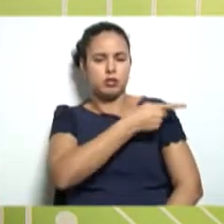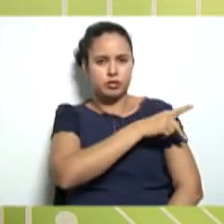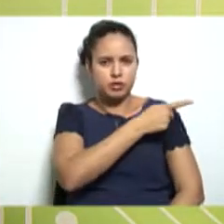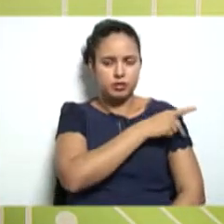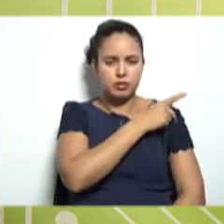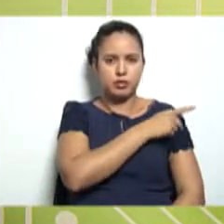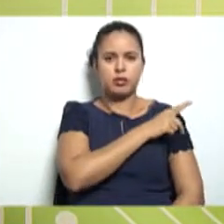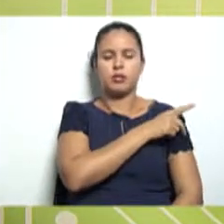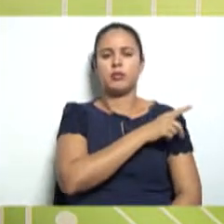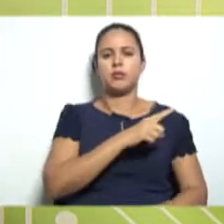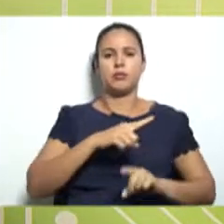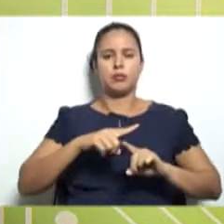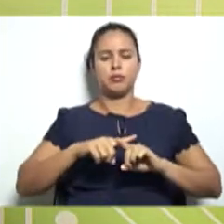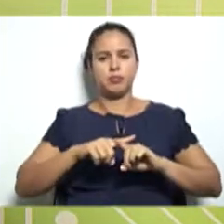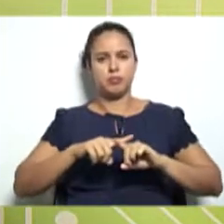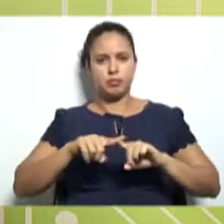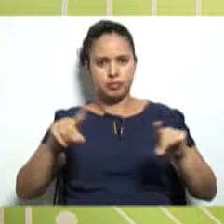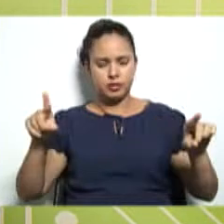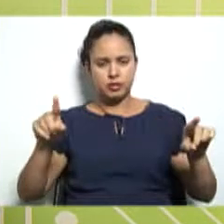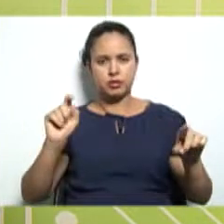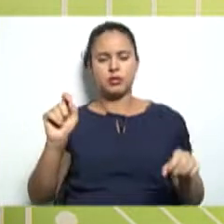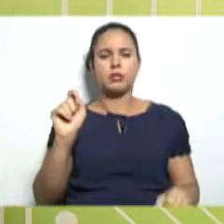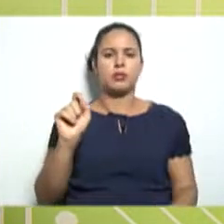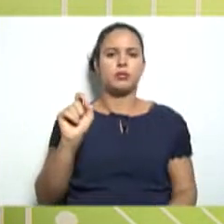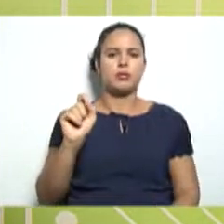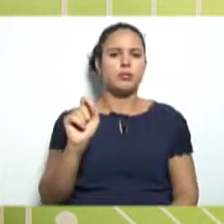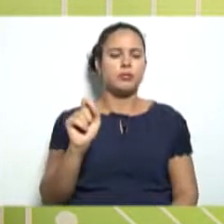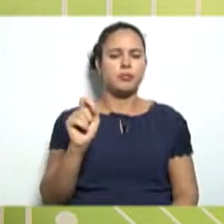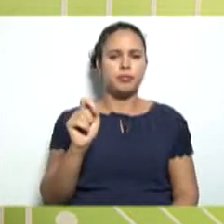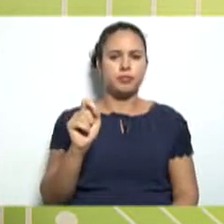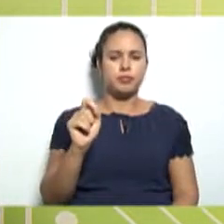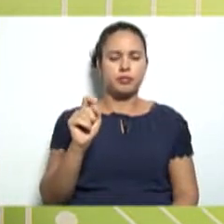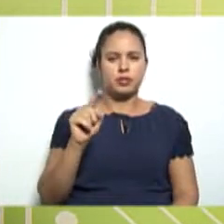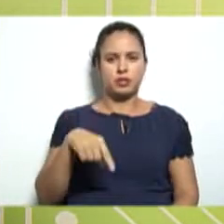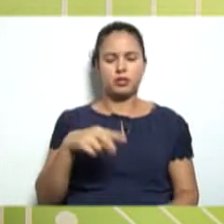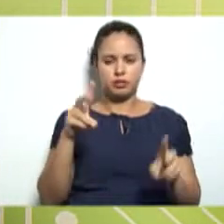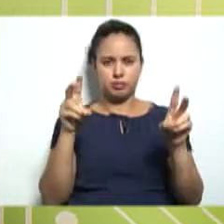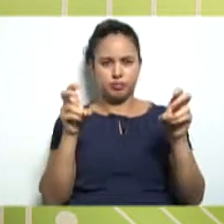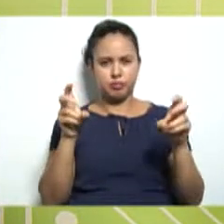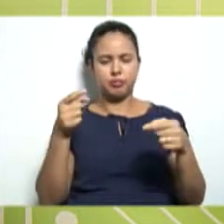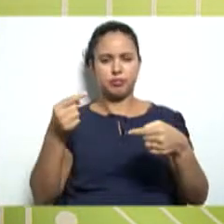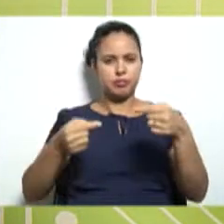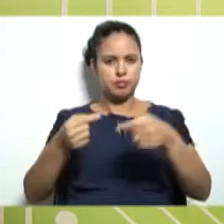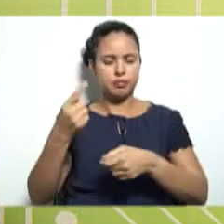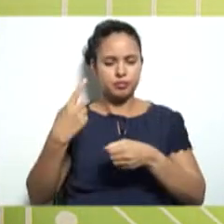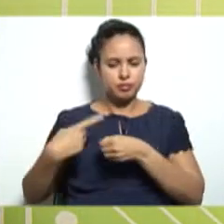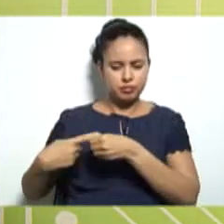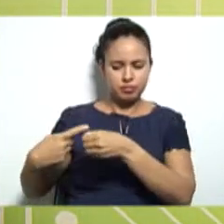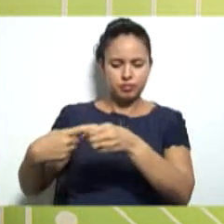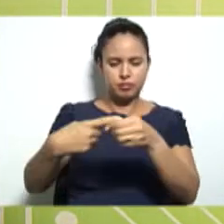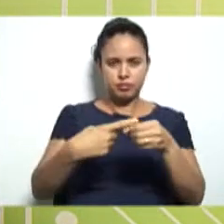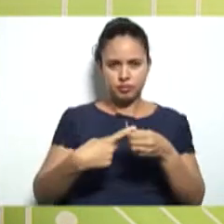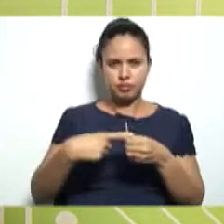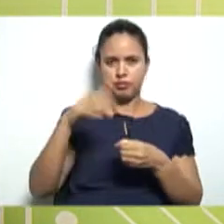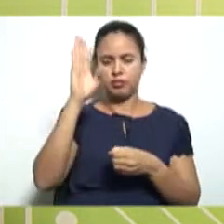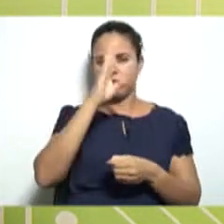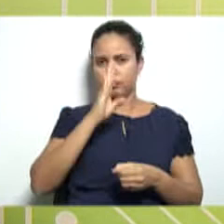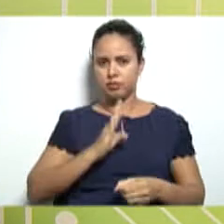estruturadas. No entanto, quando a gente fala de questões que são temas do debate para o interior do Brasil, a gente vê a